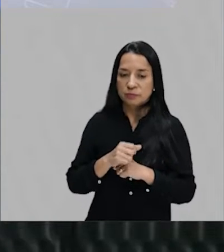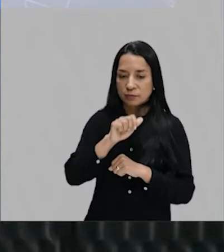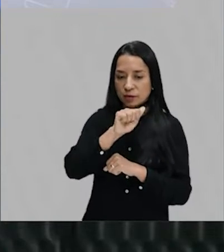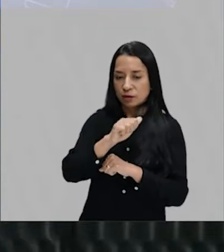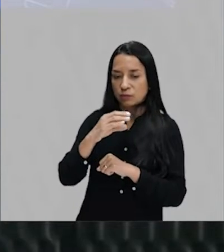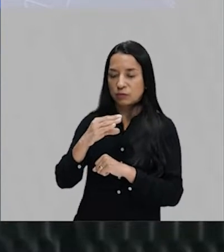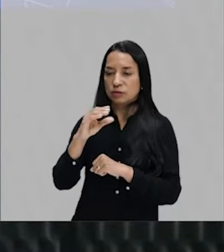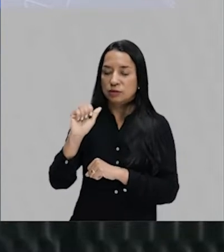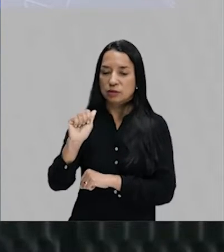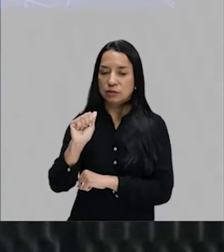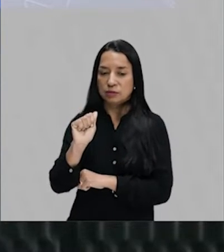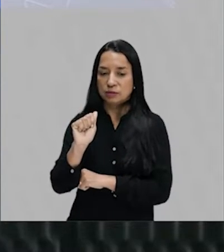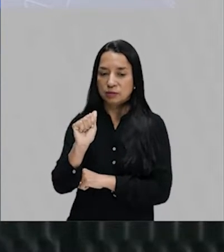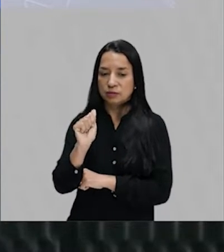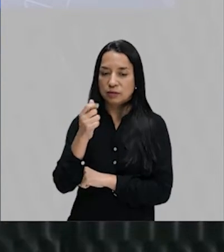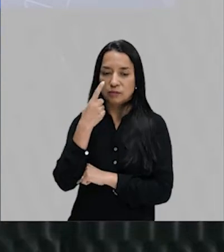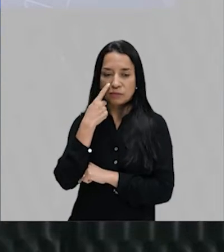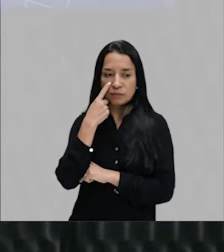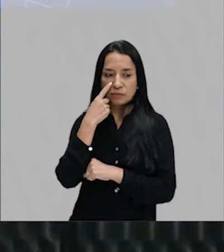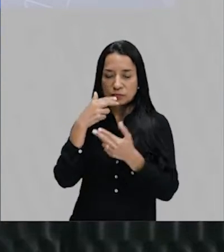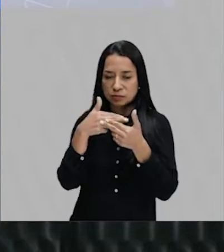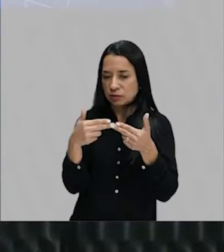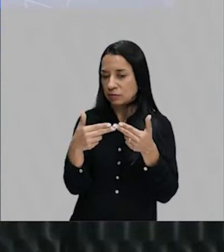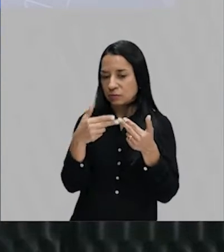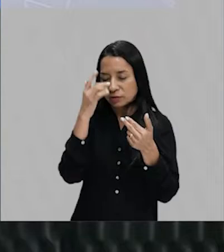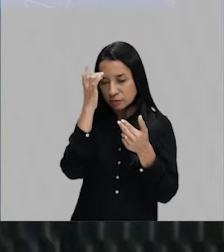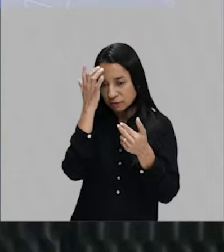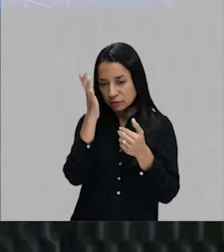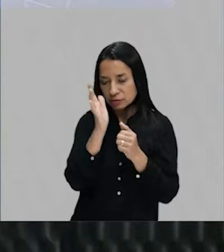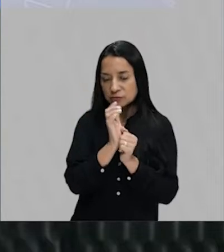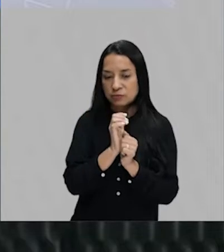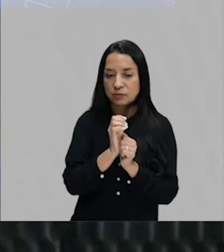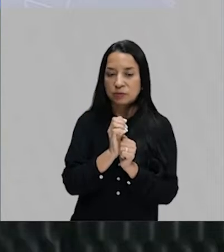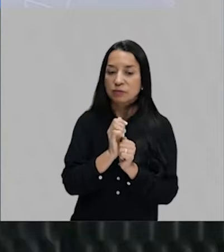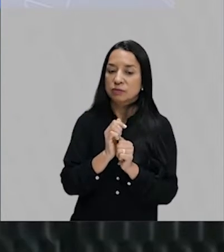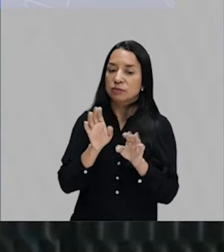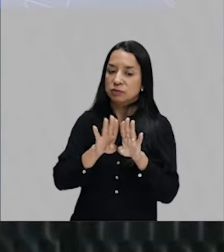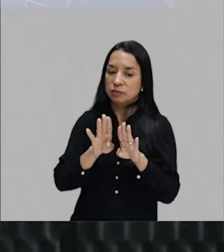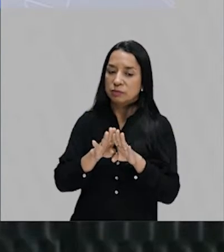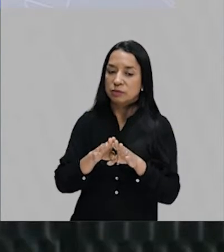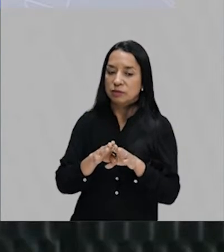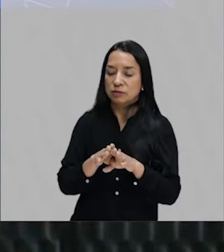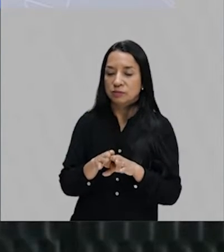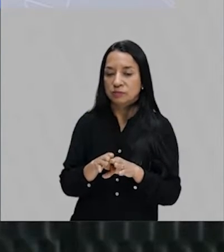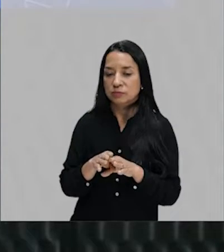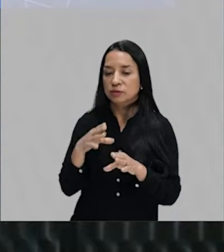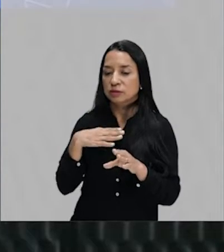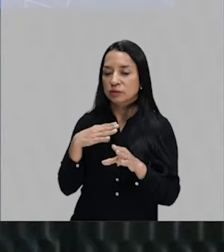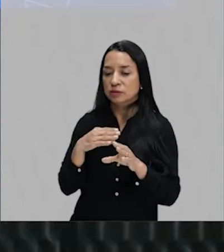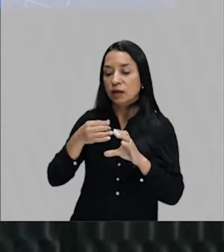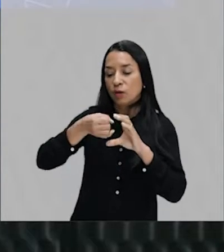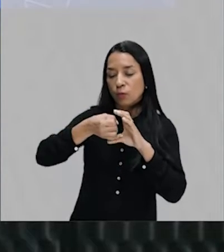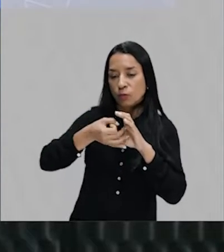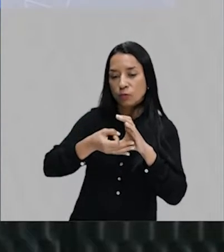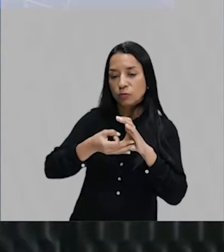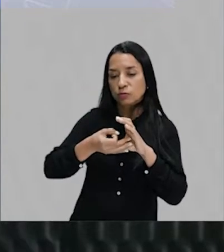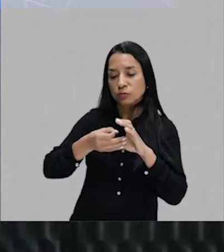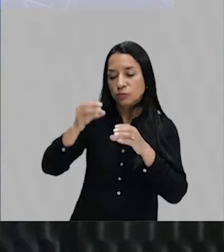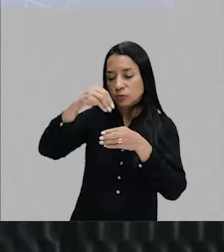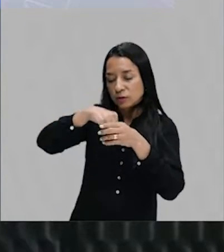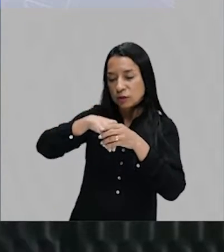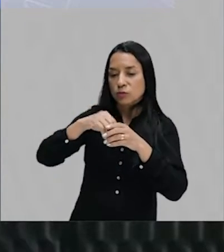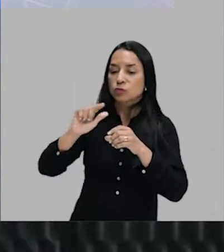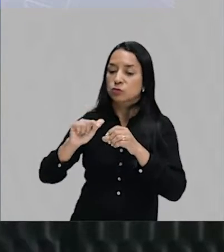está contido em Olha observa os elementos é fácil constatar a imediato essa aqui da mesma forma se eu tenho um conjunto dentro de outro